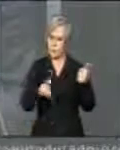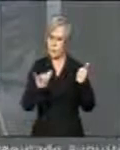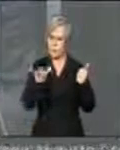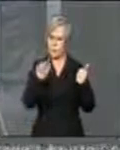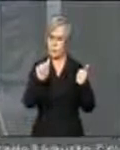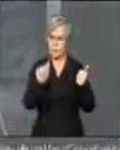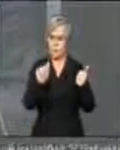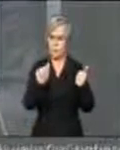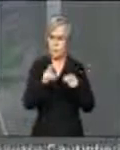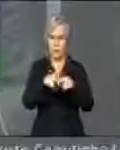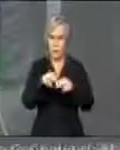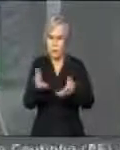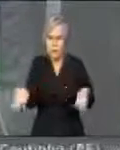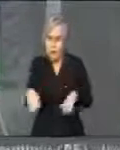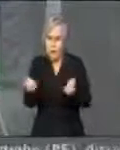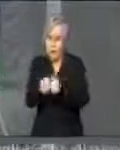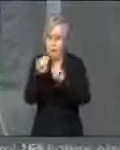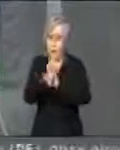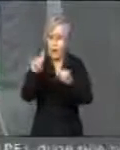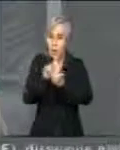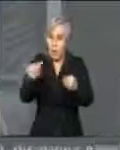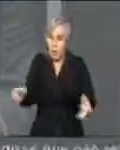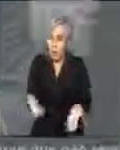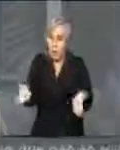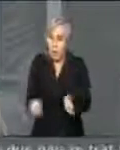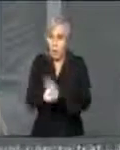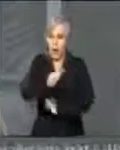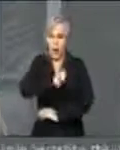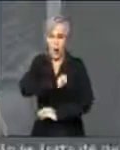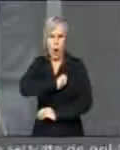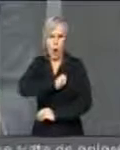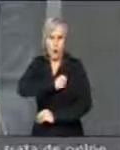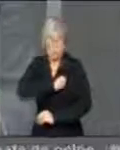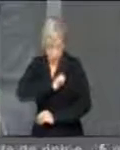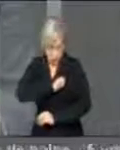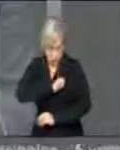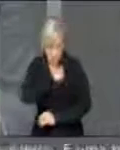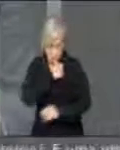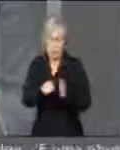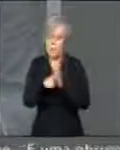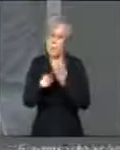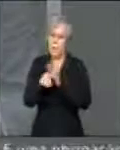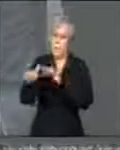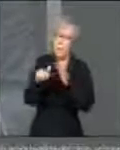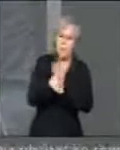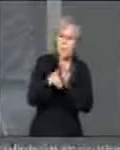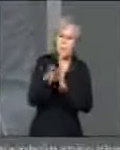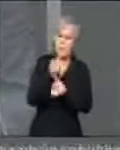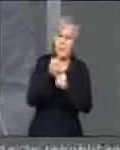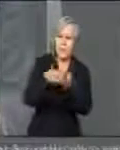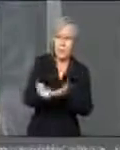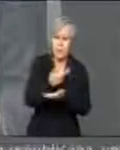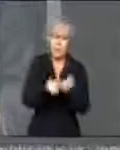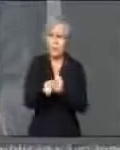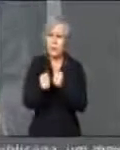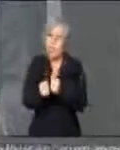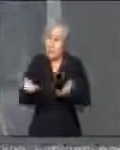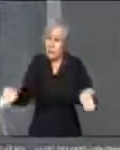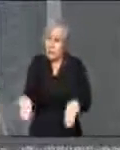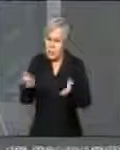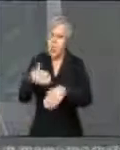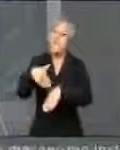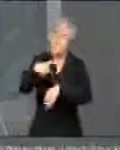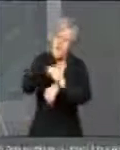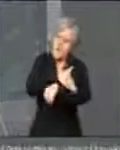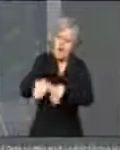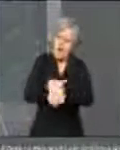ao incitar o ódio, ao incitar movimentos sociais e outros puxadinhos desse governo, a irem para a rua com